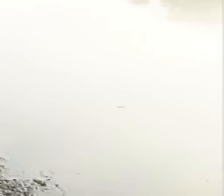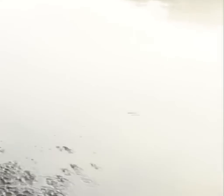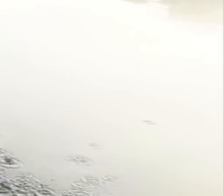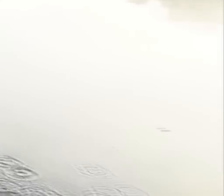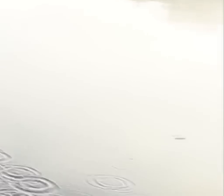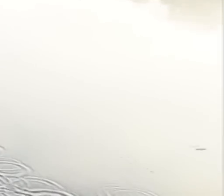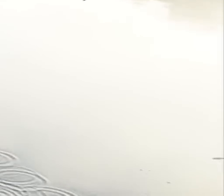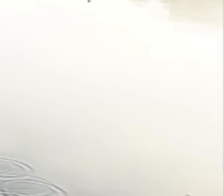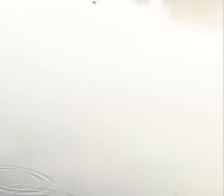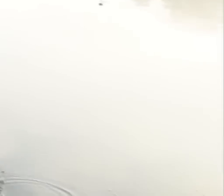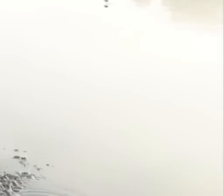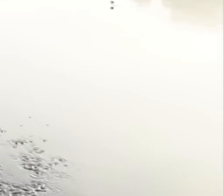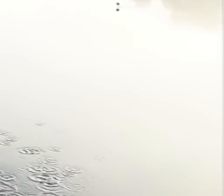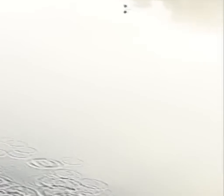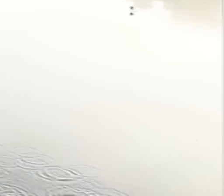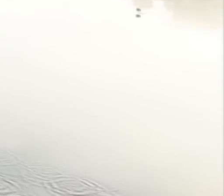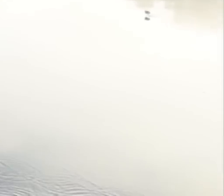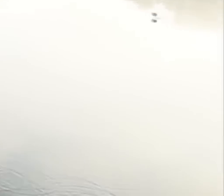na natureza.